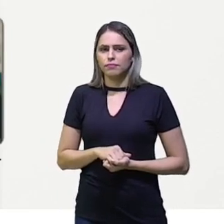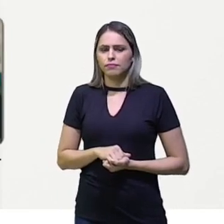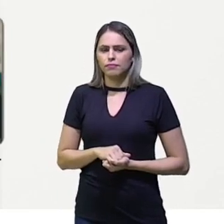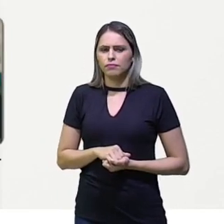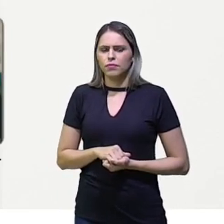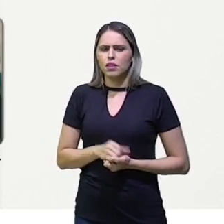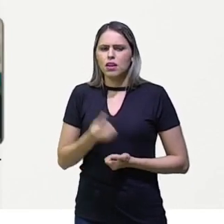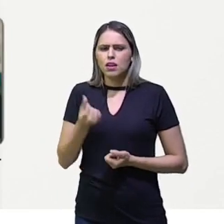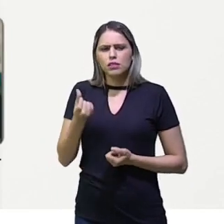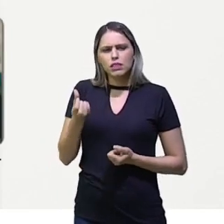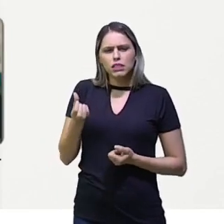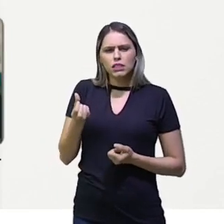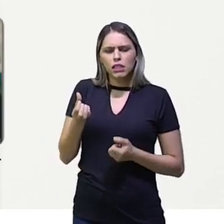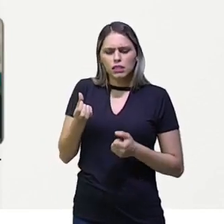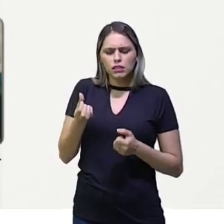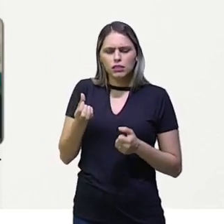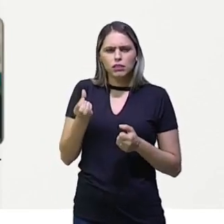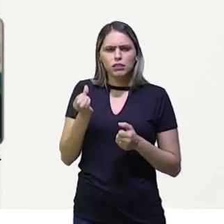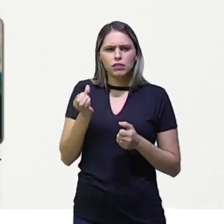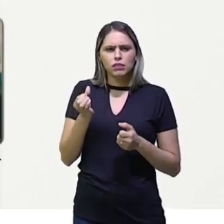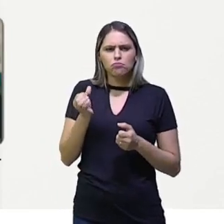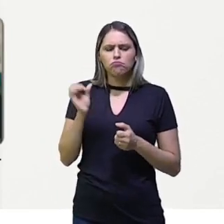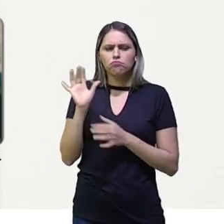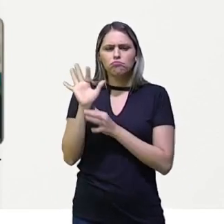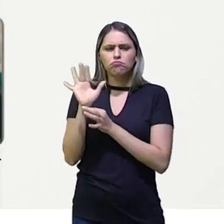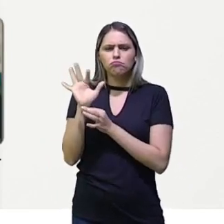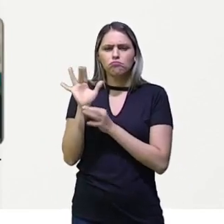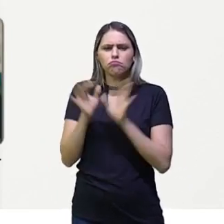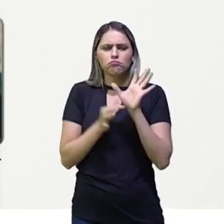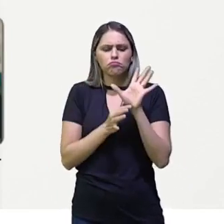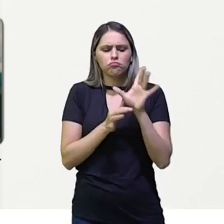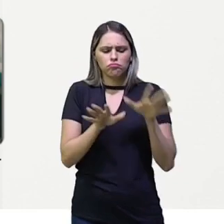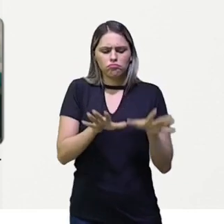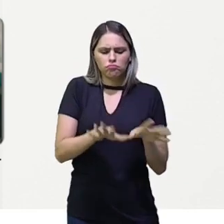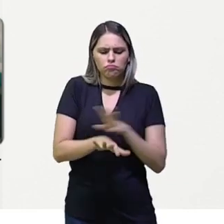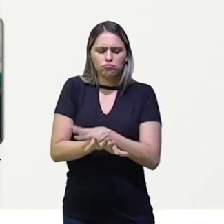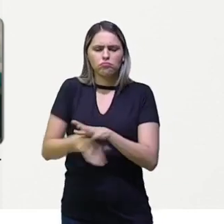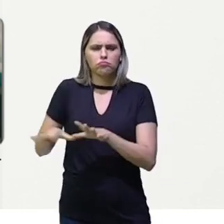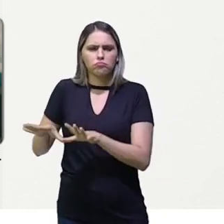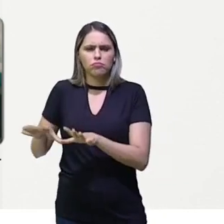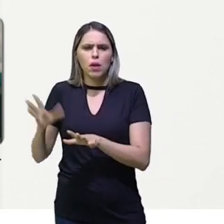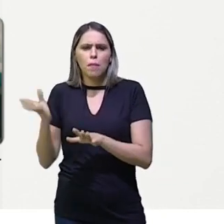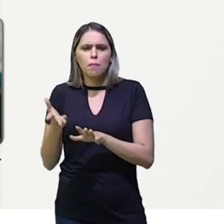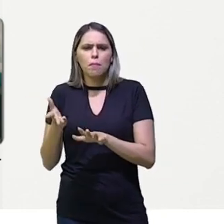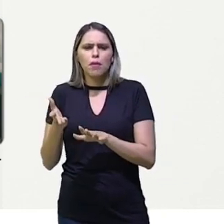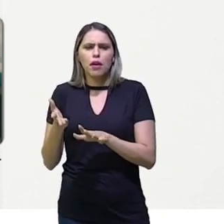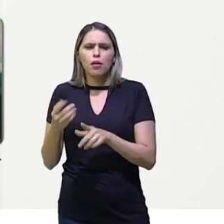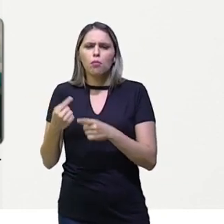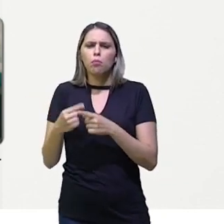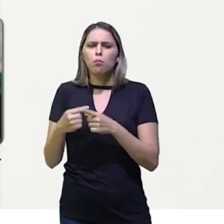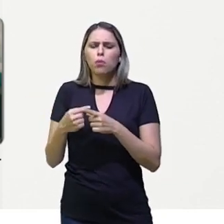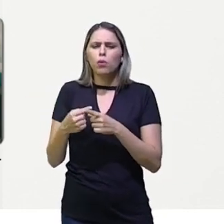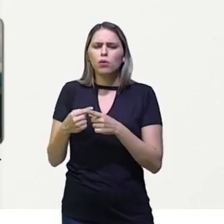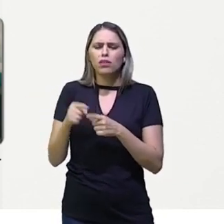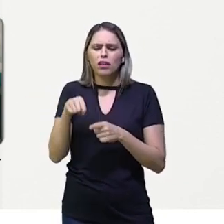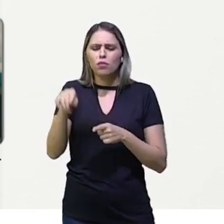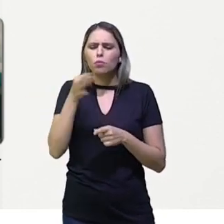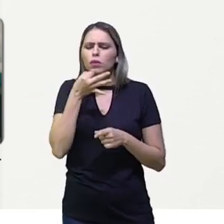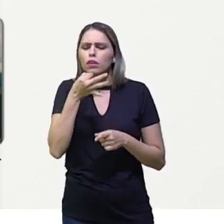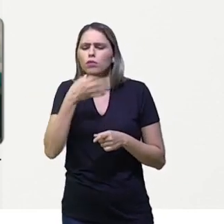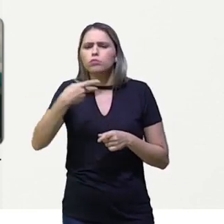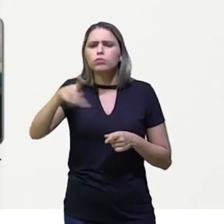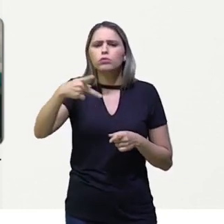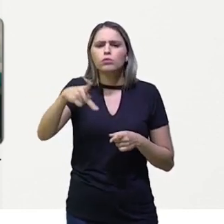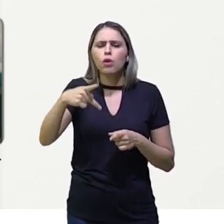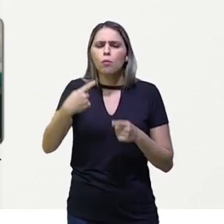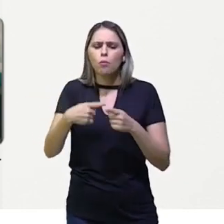Seis palmos e meio. Na tua opinião, por que que o homem deixou de usar parte do corpo